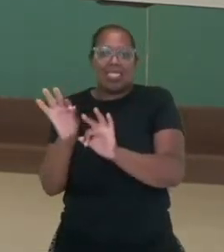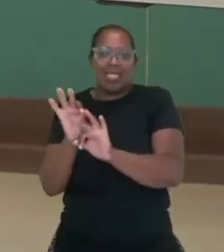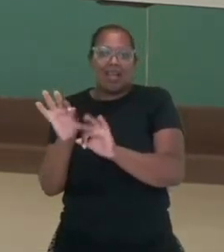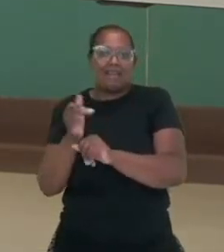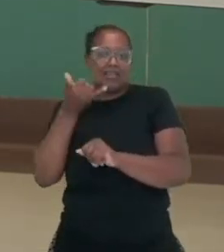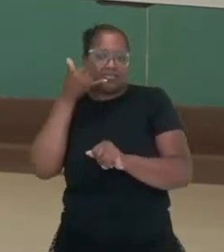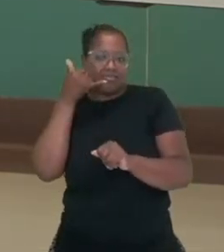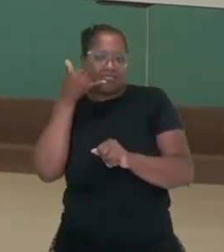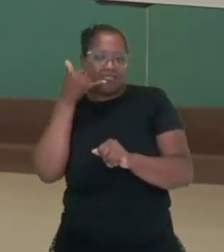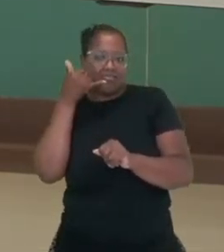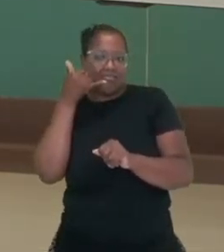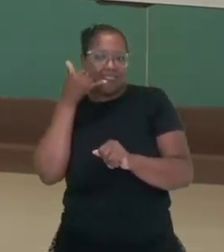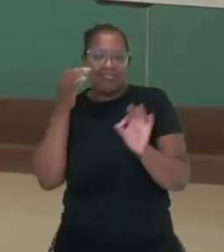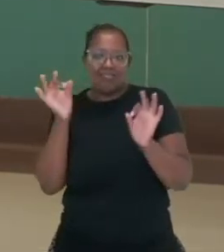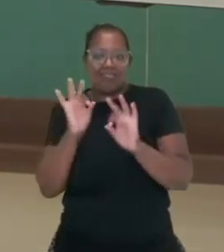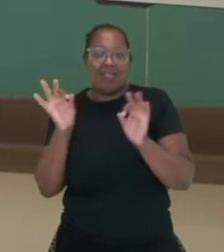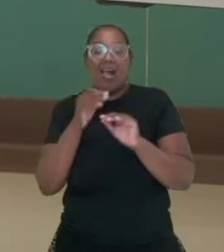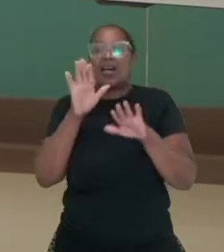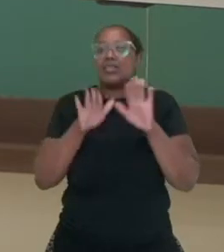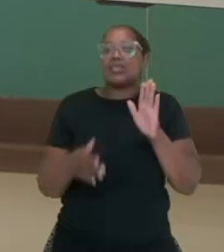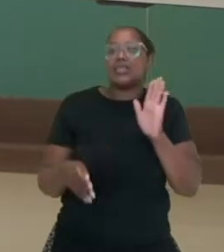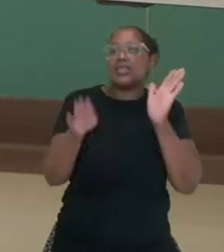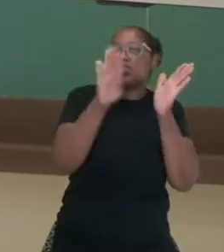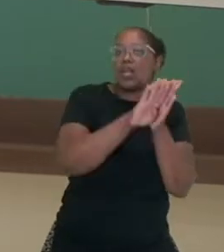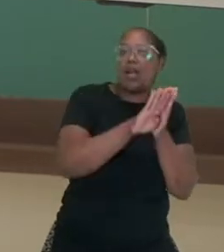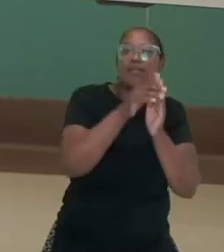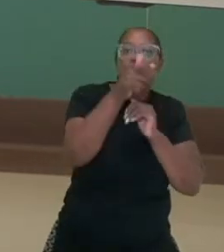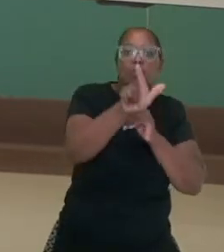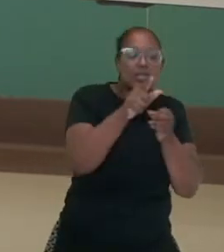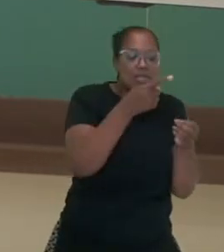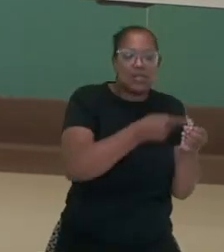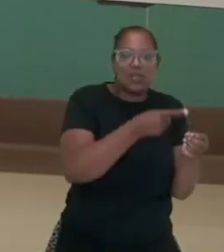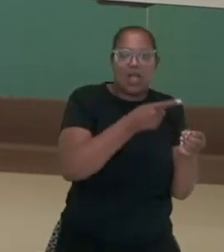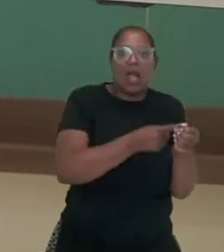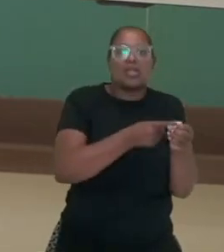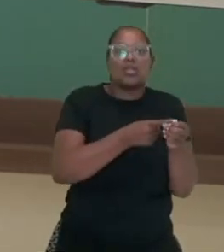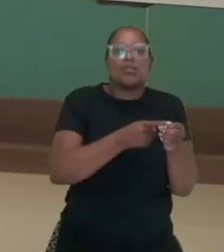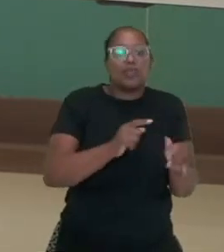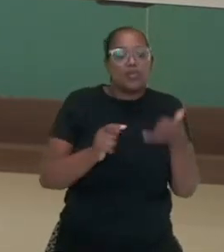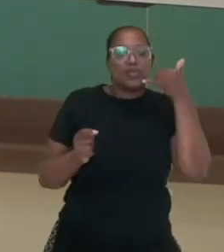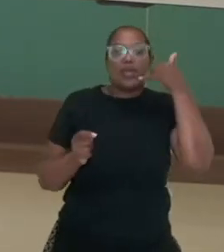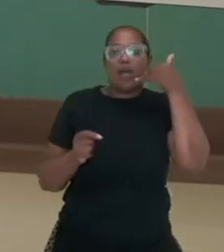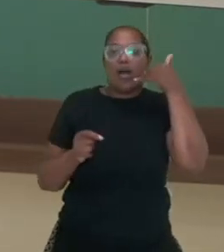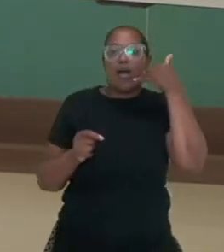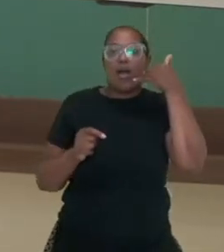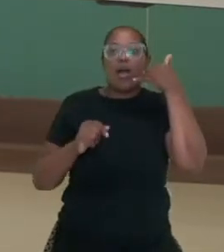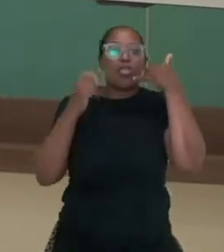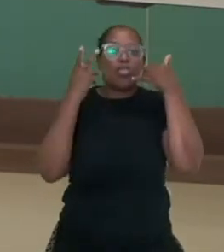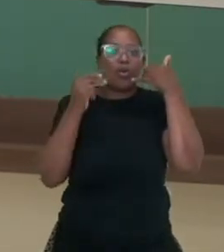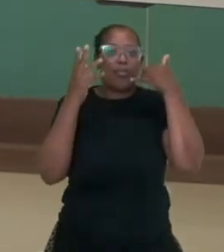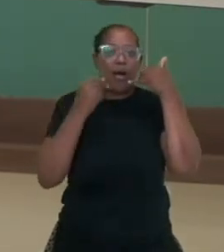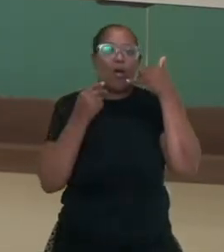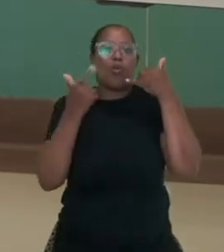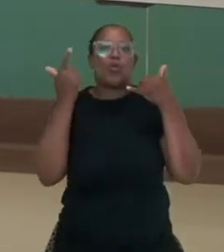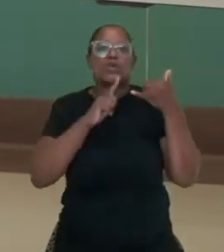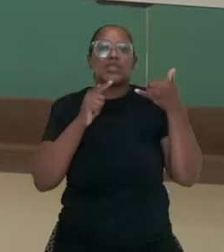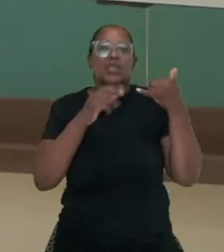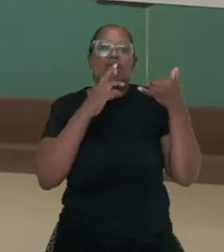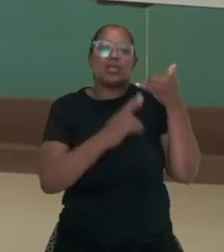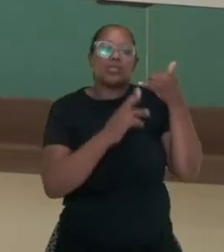seu telefone móvel, e quando você chegava na outra cidade, o teu telefone móvel recuperava o sinal. O que